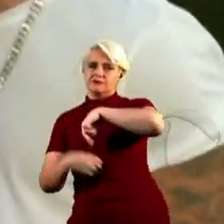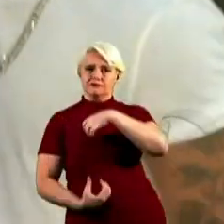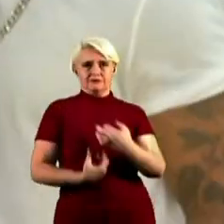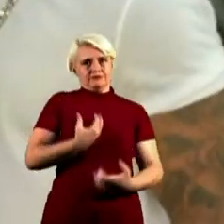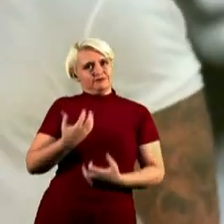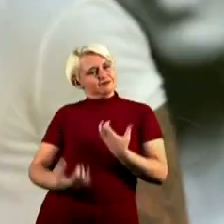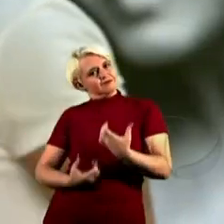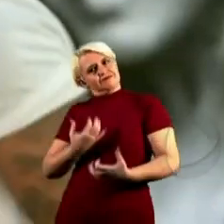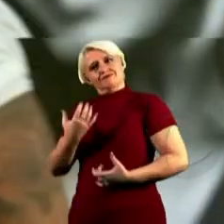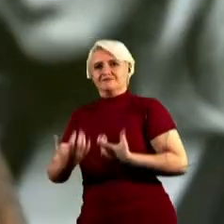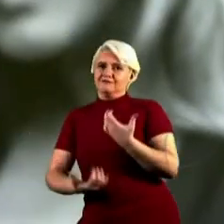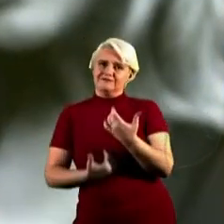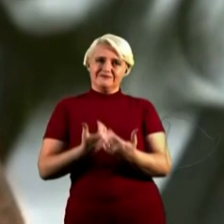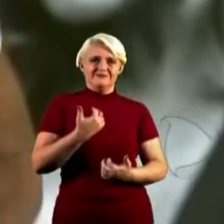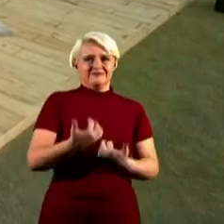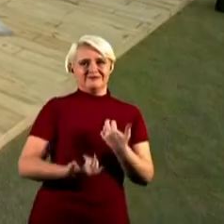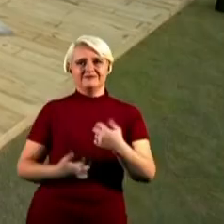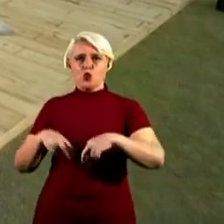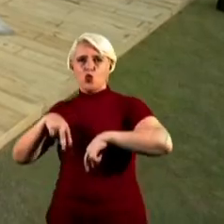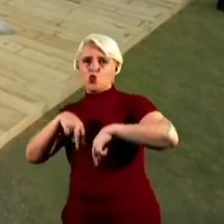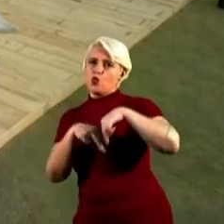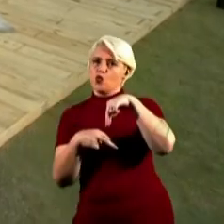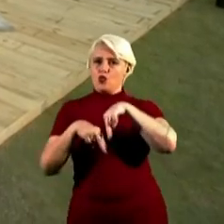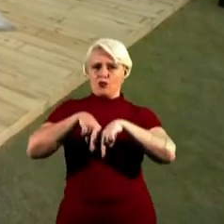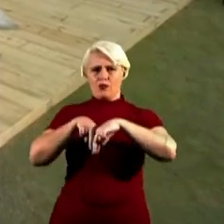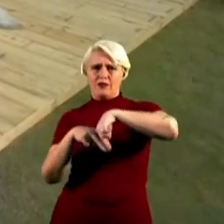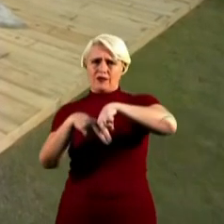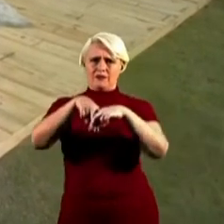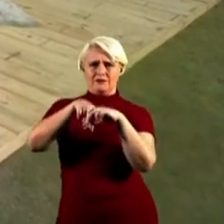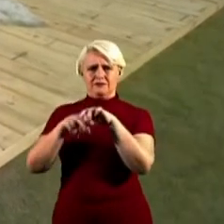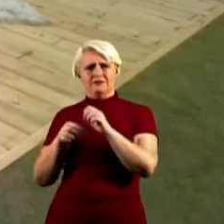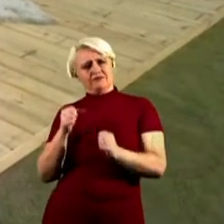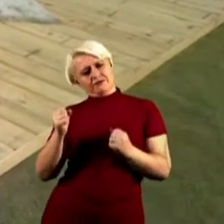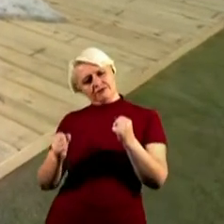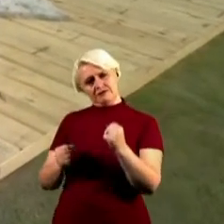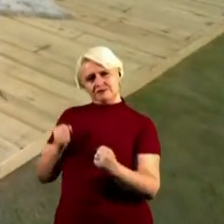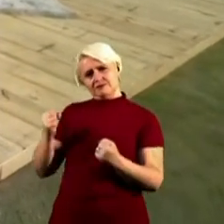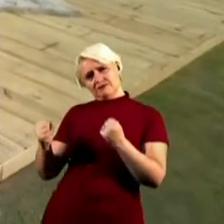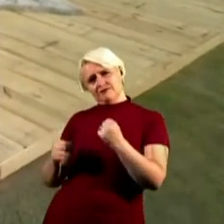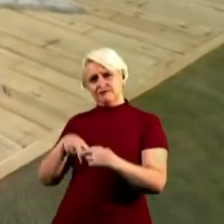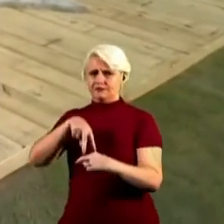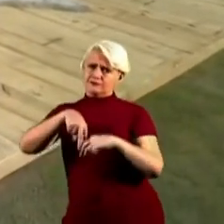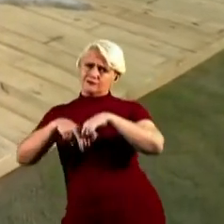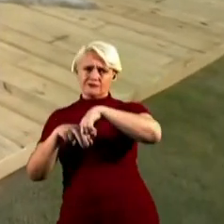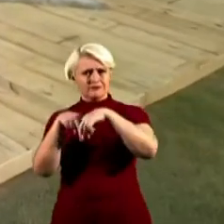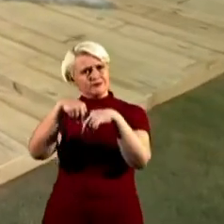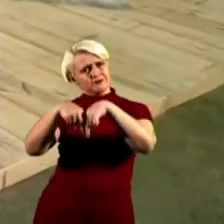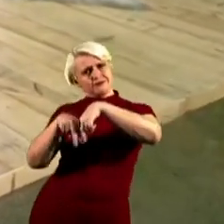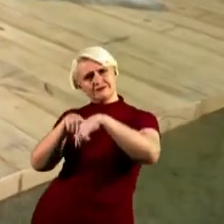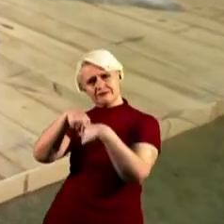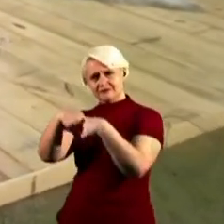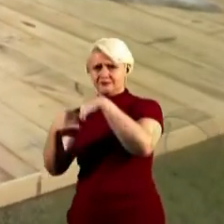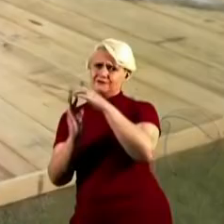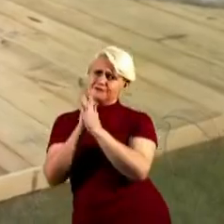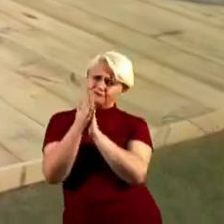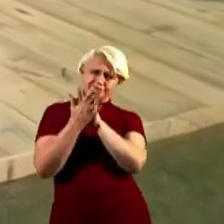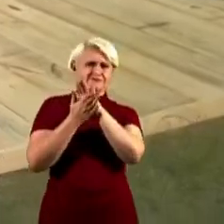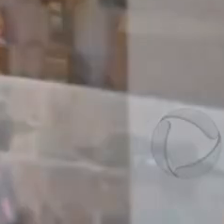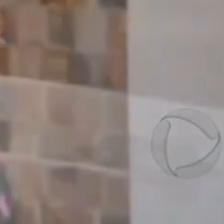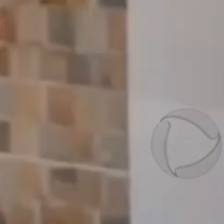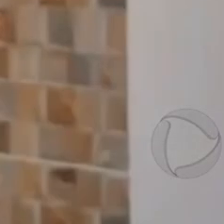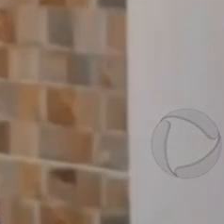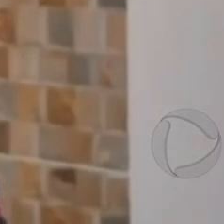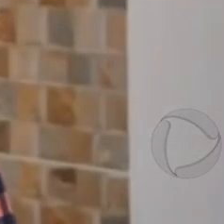serão destinados à Secretaria de Assistência Social. Durante a transmissão, o prefeito Gustavo Mendanha deixou